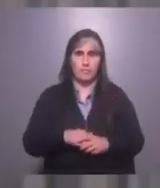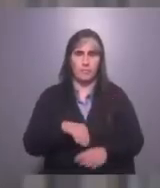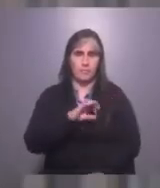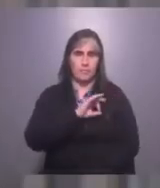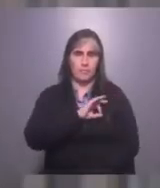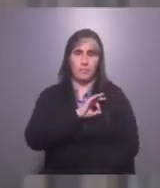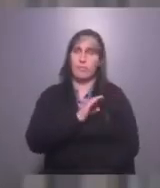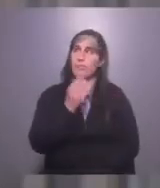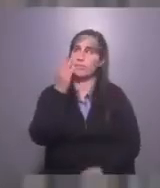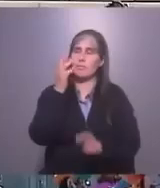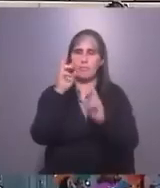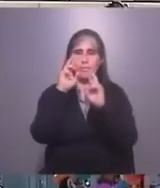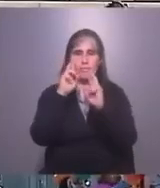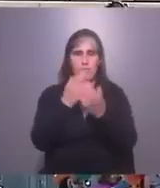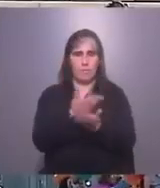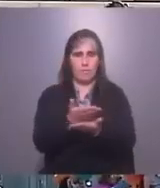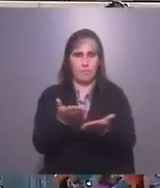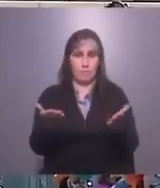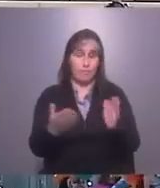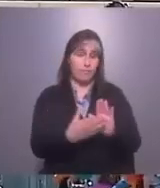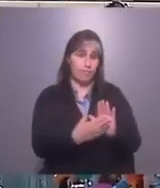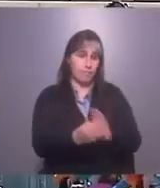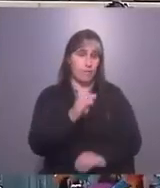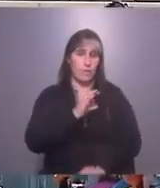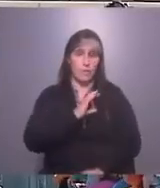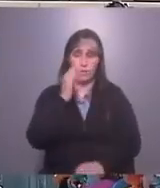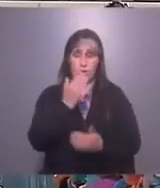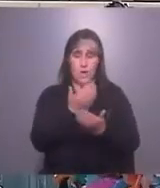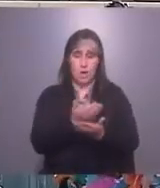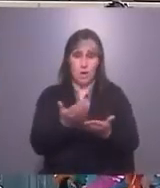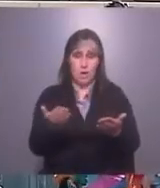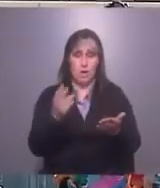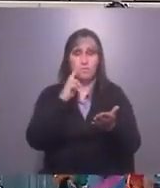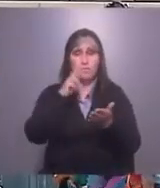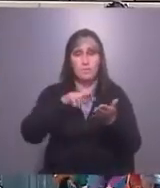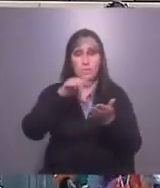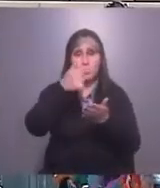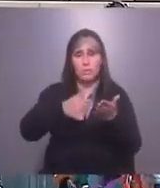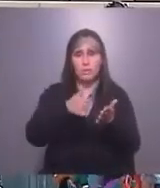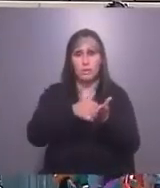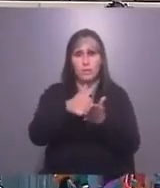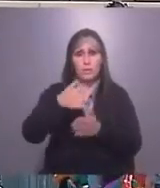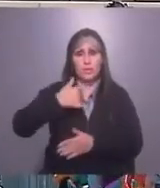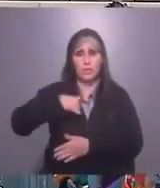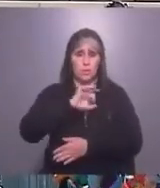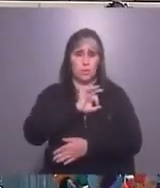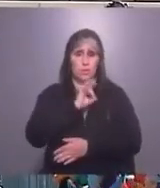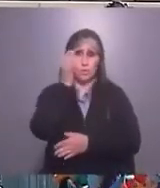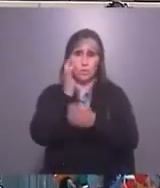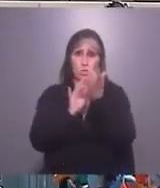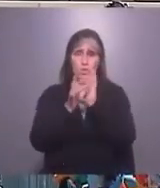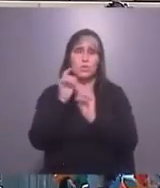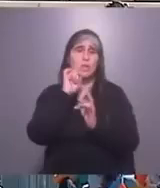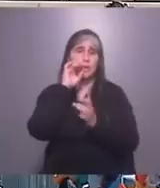O Senhor esteja convosco. Ele está no meio de nós. Evangelho do nosso Senhor Jesus Cristo, segundo São